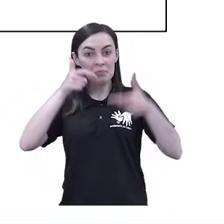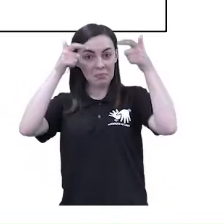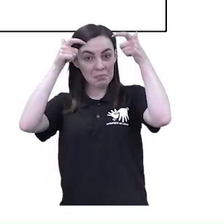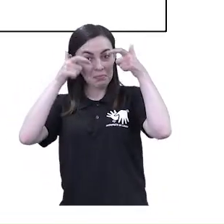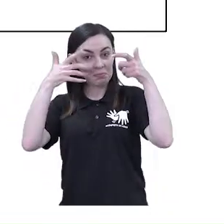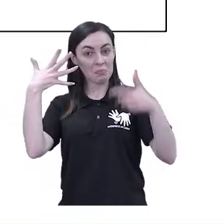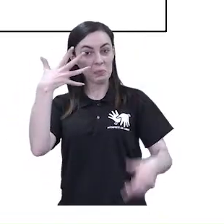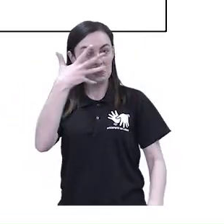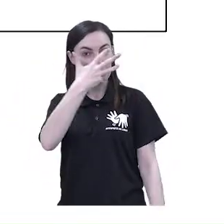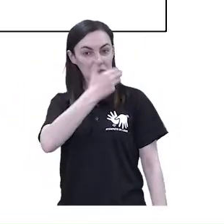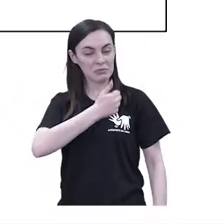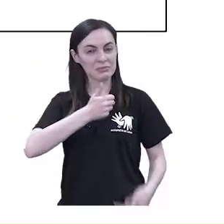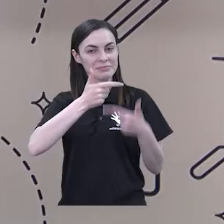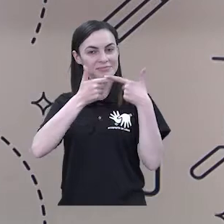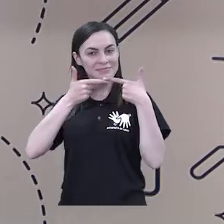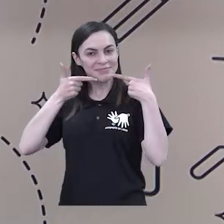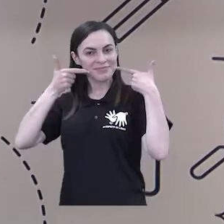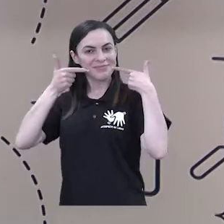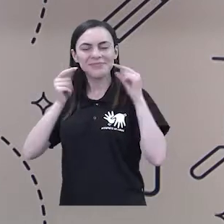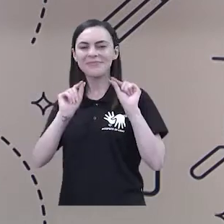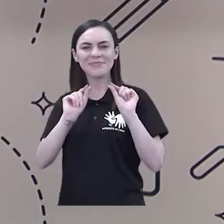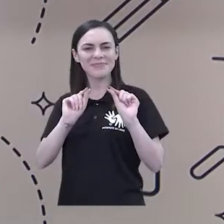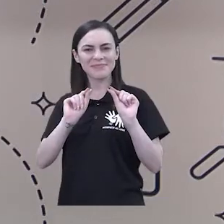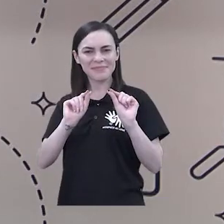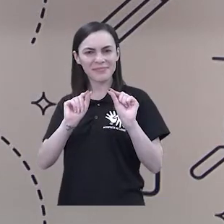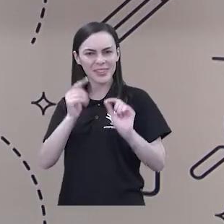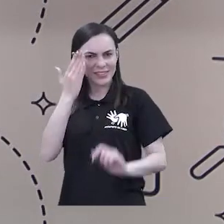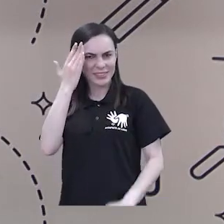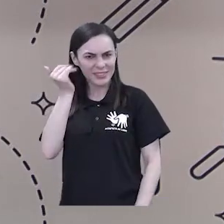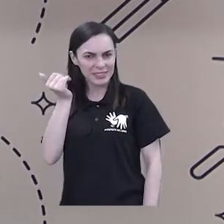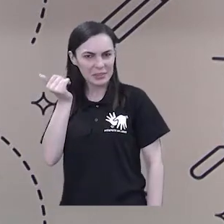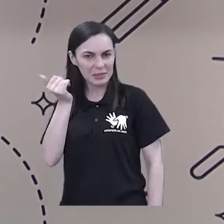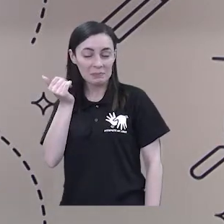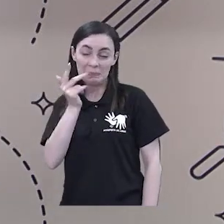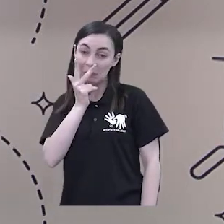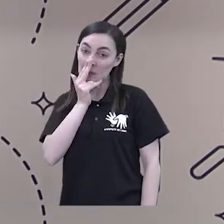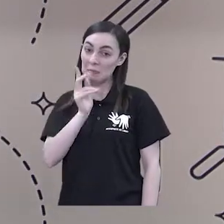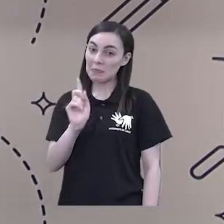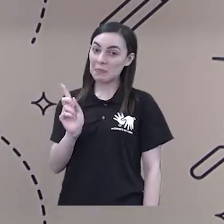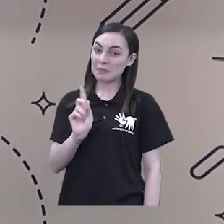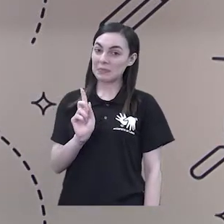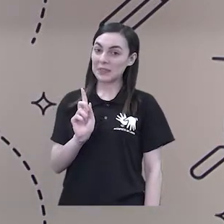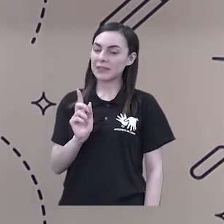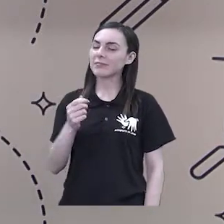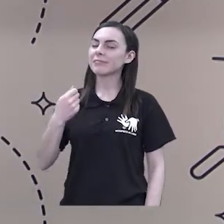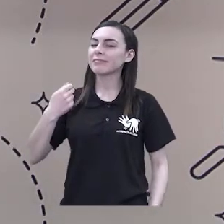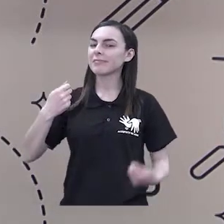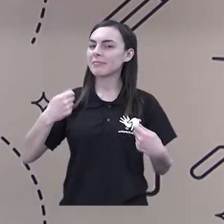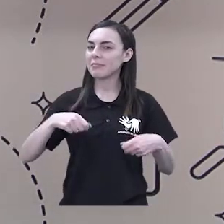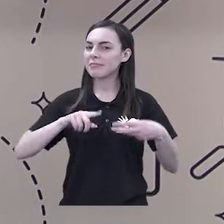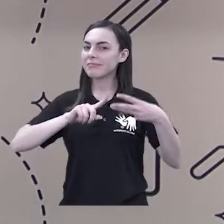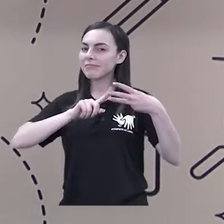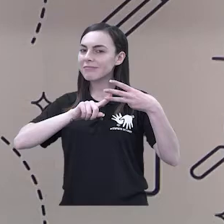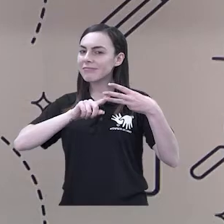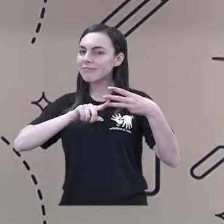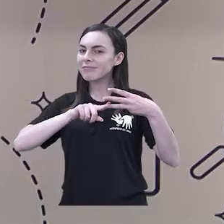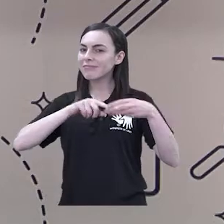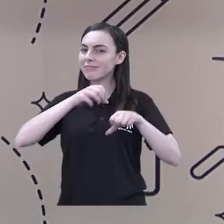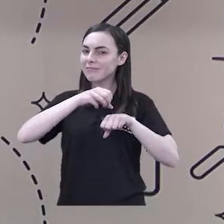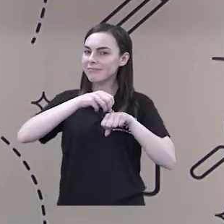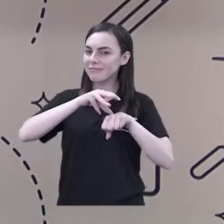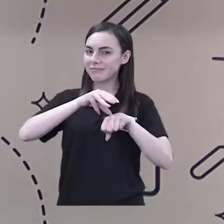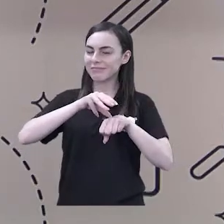e sorridente. Você já sabe quem é? Acho que ainda não, né? Precisamos de mais uma